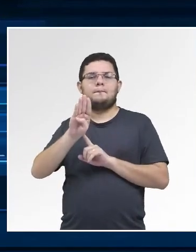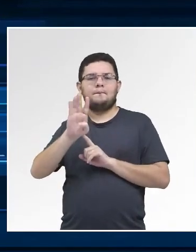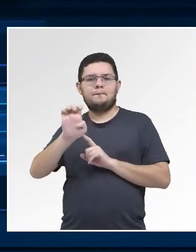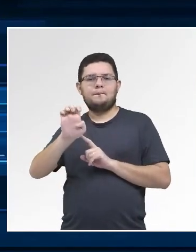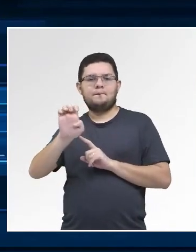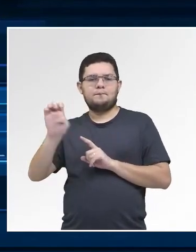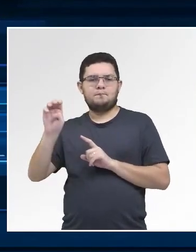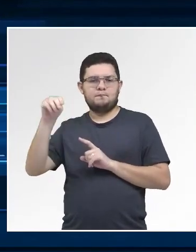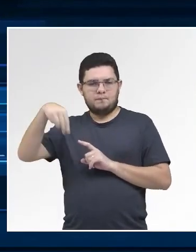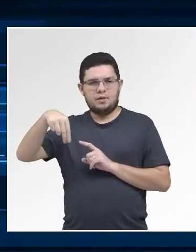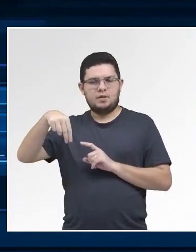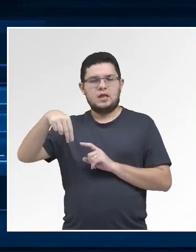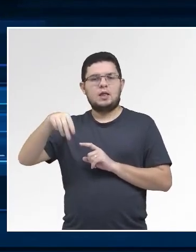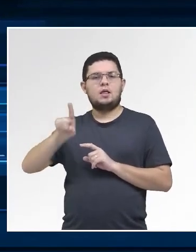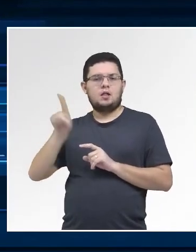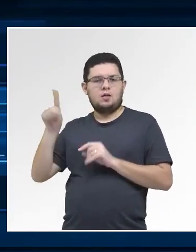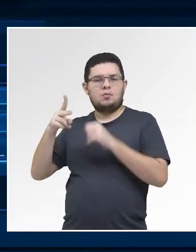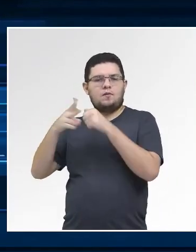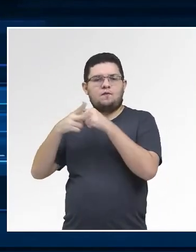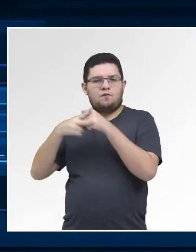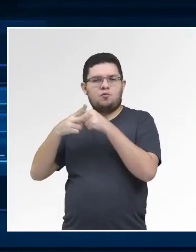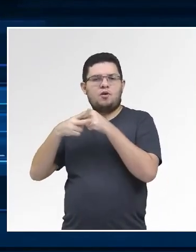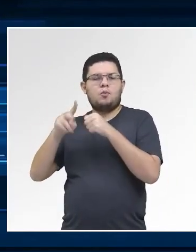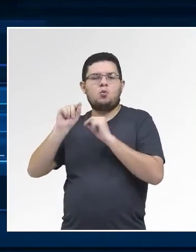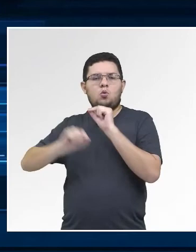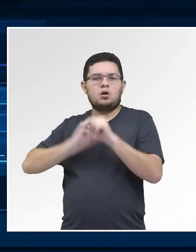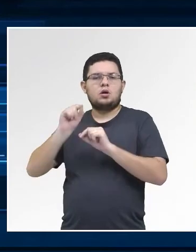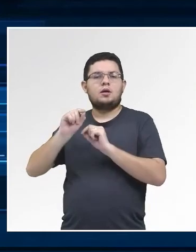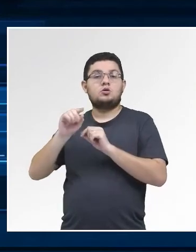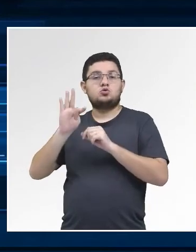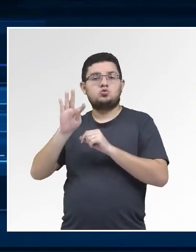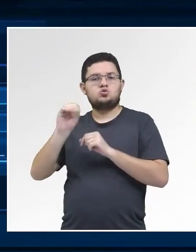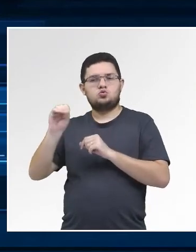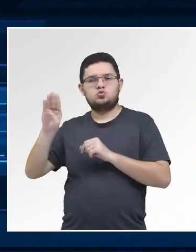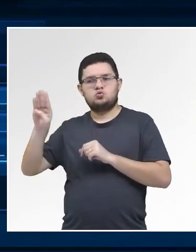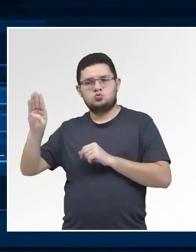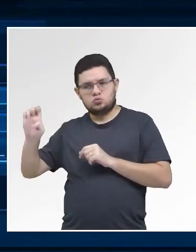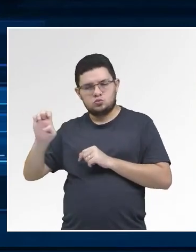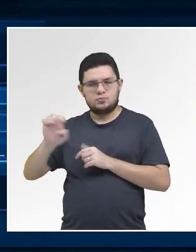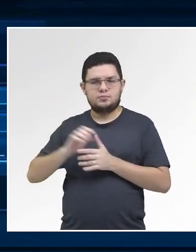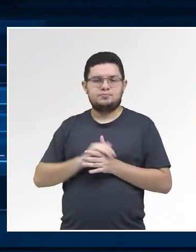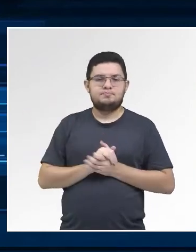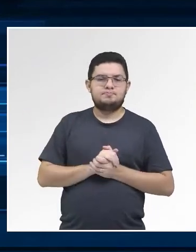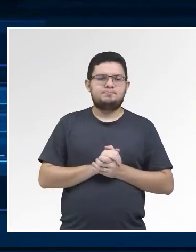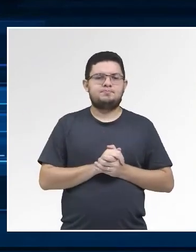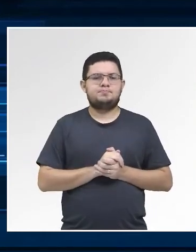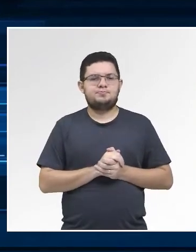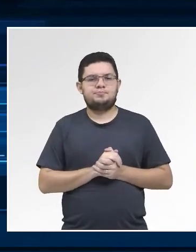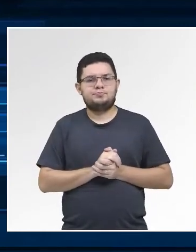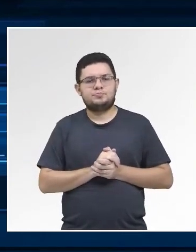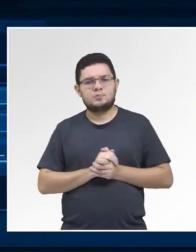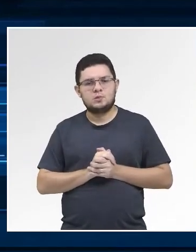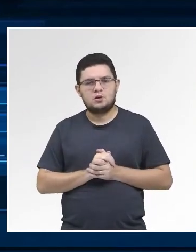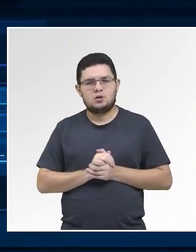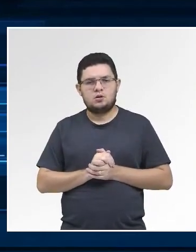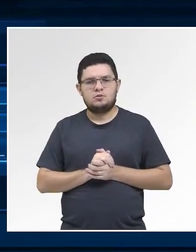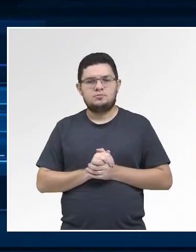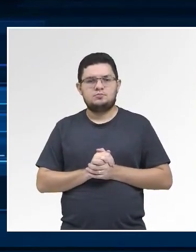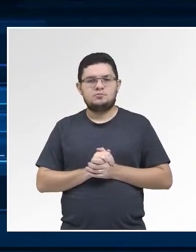conhecido verbo to be, ser e estar, tá certo, gente? Vamos ver mais exemplos aí? Vamos lá.